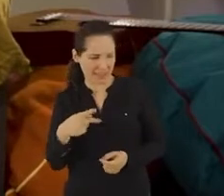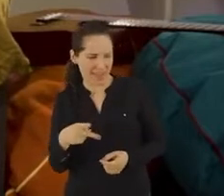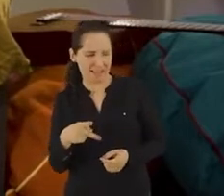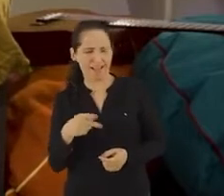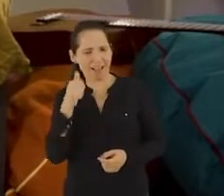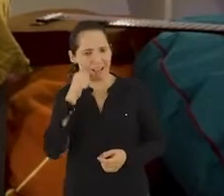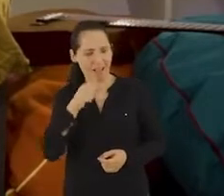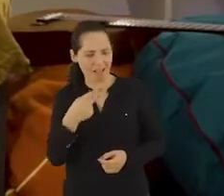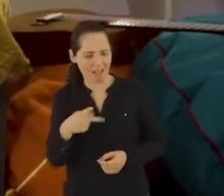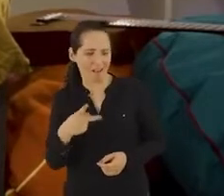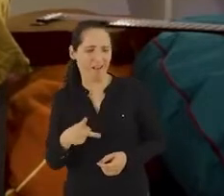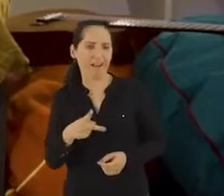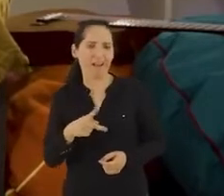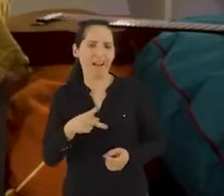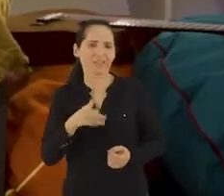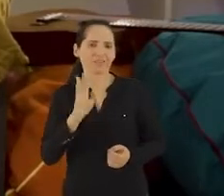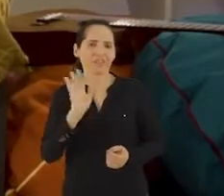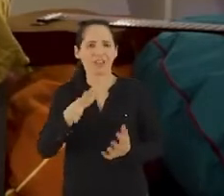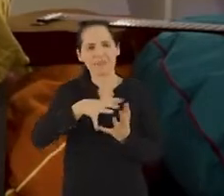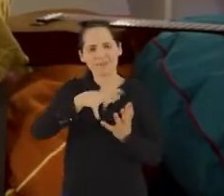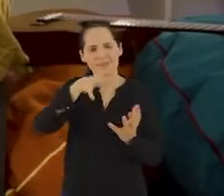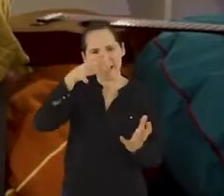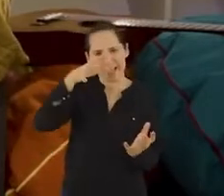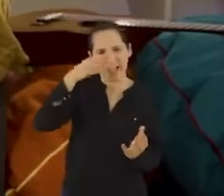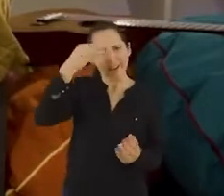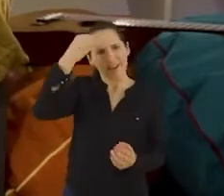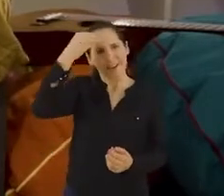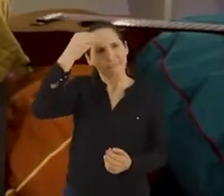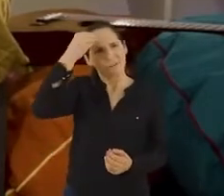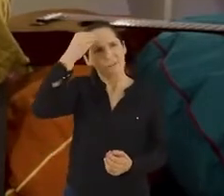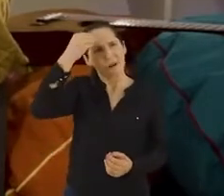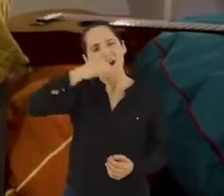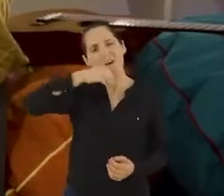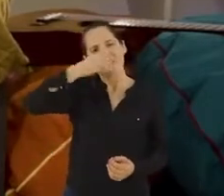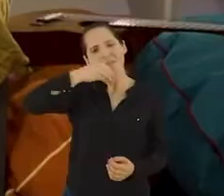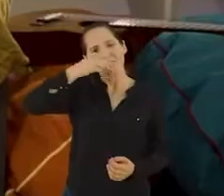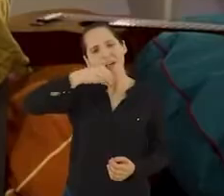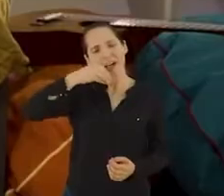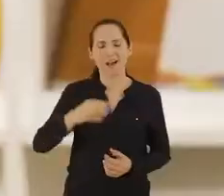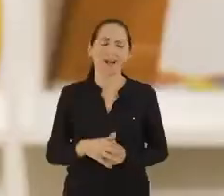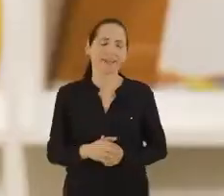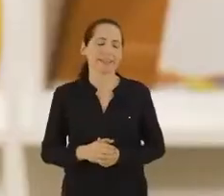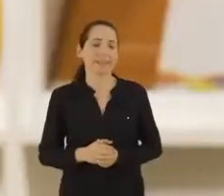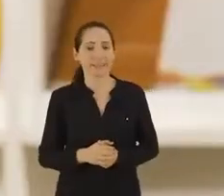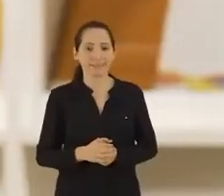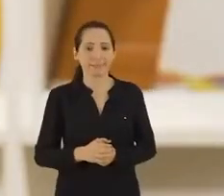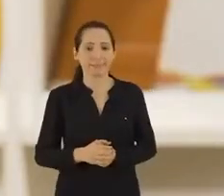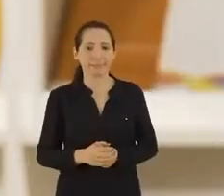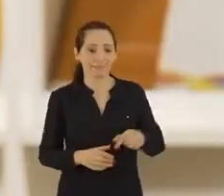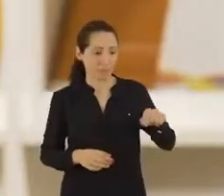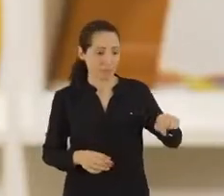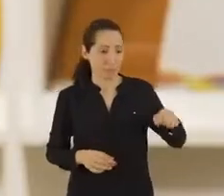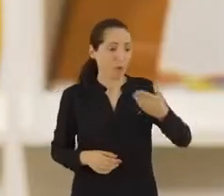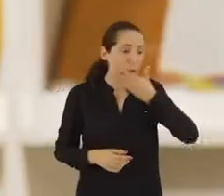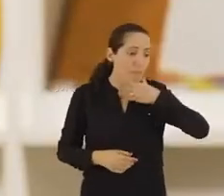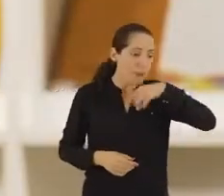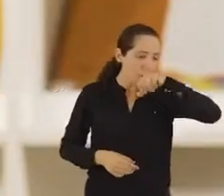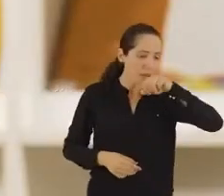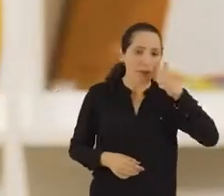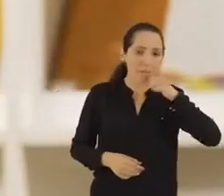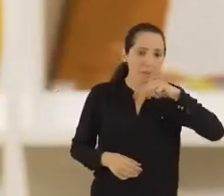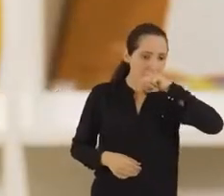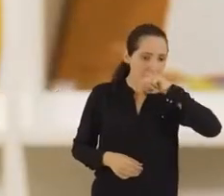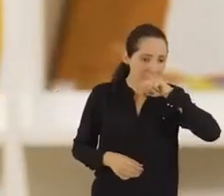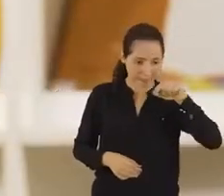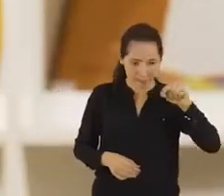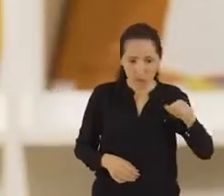costas. O outro, a memória já estava fraca, nem lembrava de visitá-la. Os pais do Zé Godó trabalhavam o dia